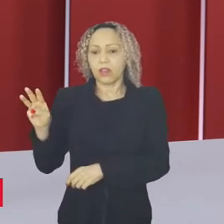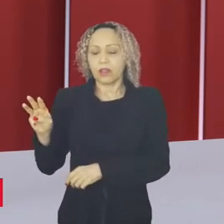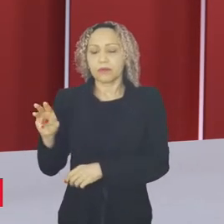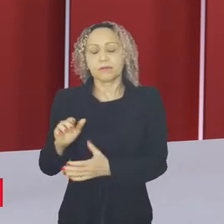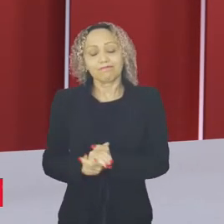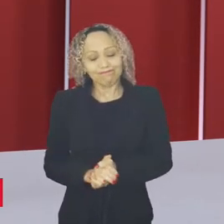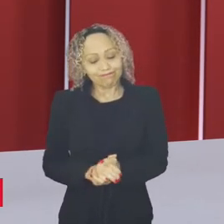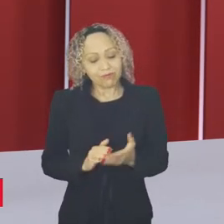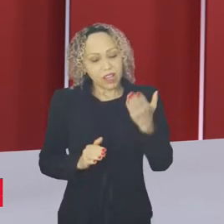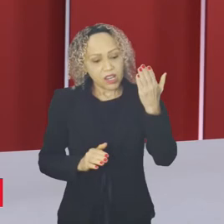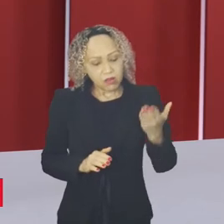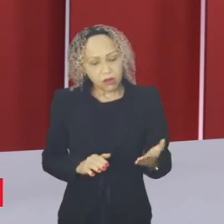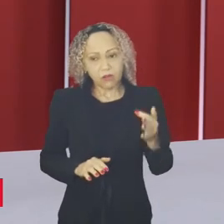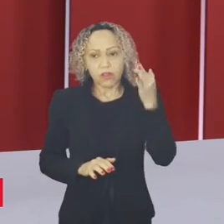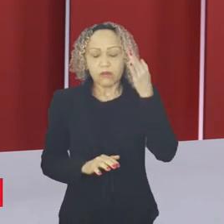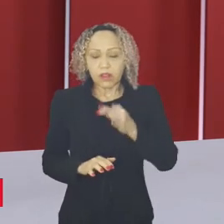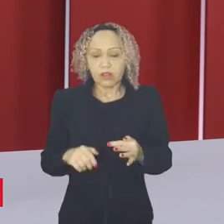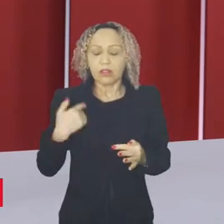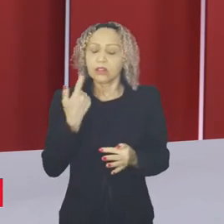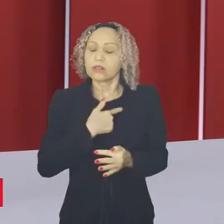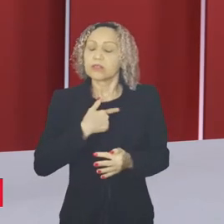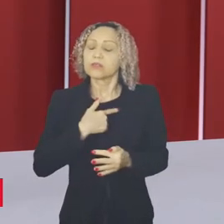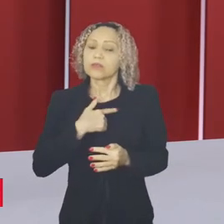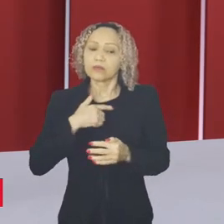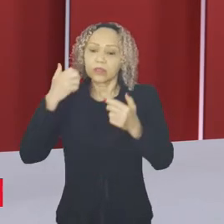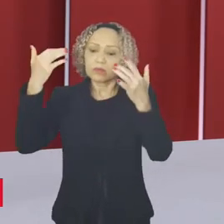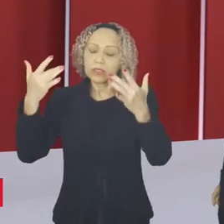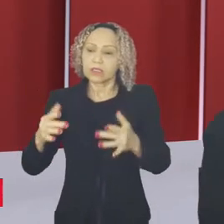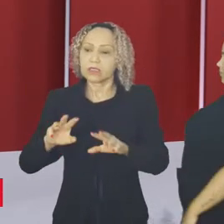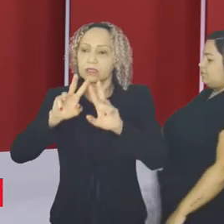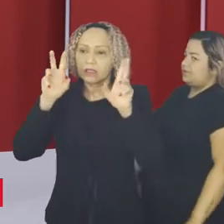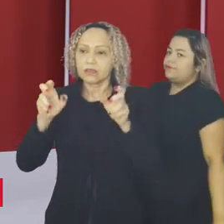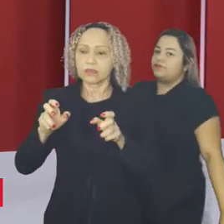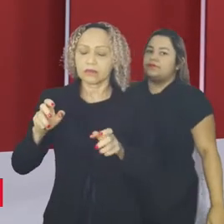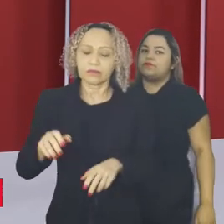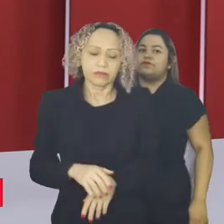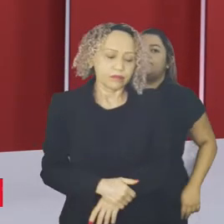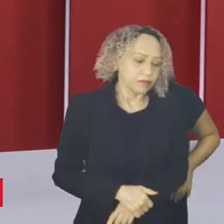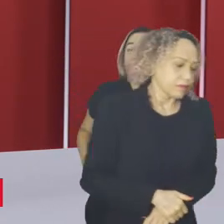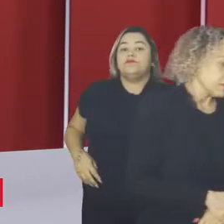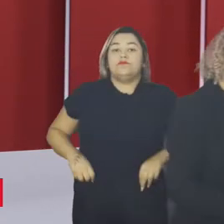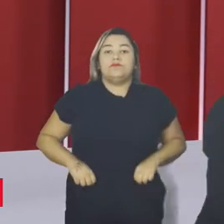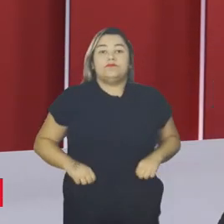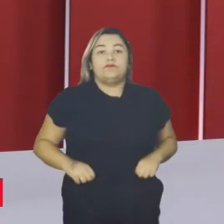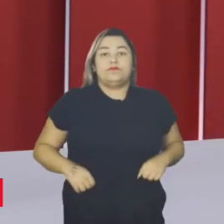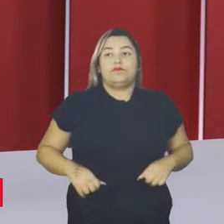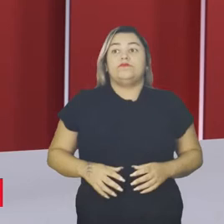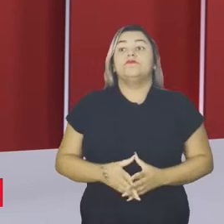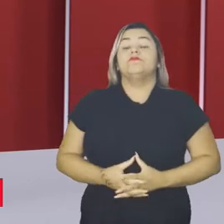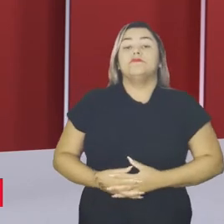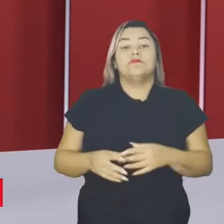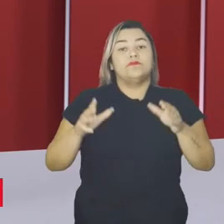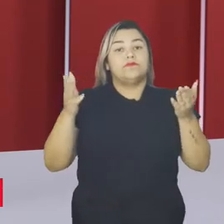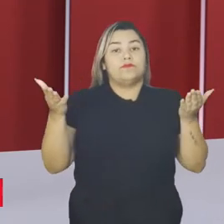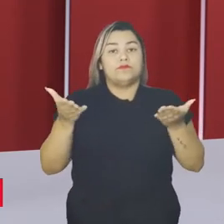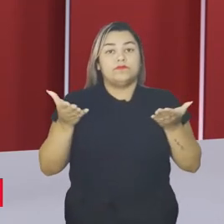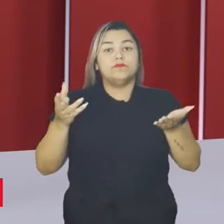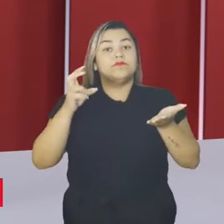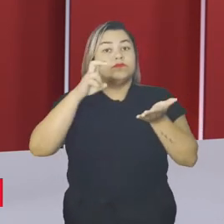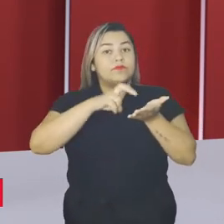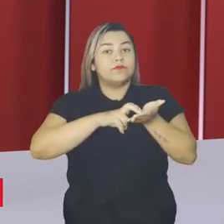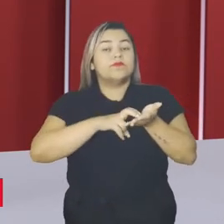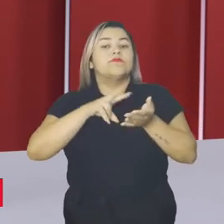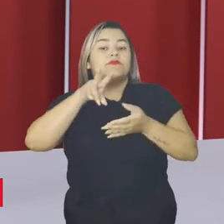continua trabalhando esses assuntos, né, que são de interesse nacional, e você pode acompanhar no nosso portal logo pela manhã, dá uma passadinha